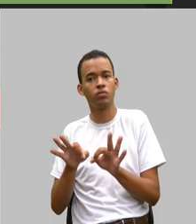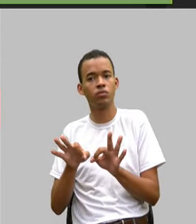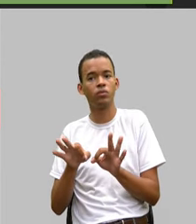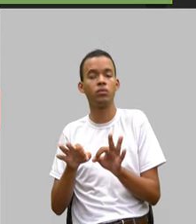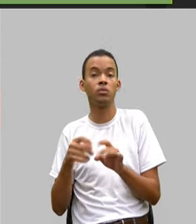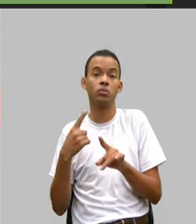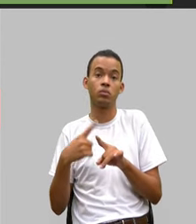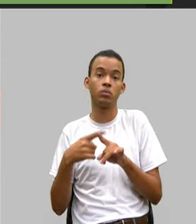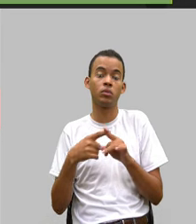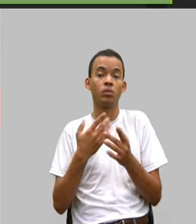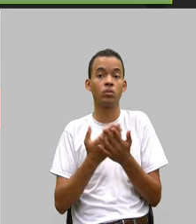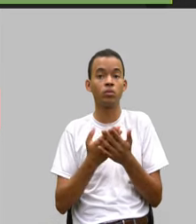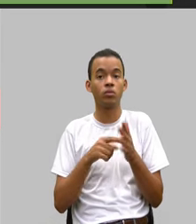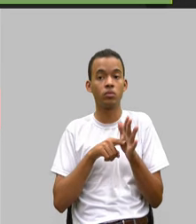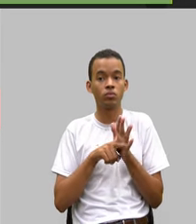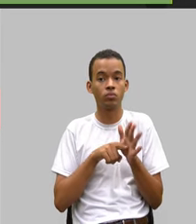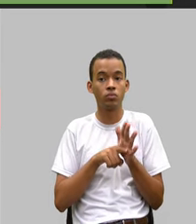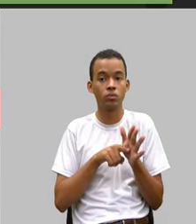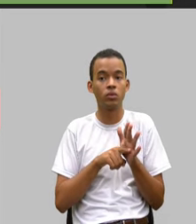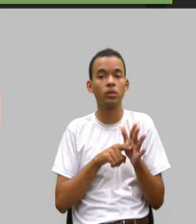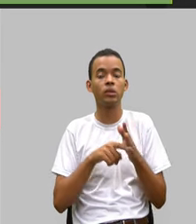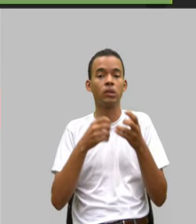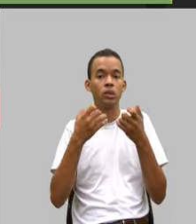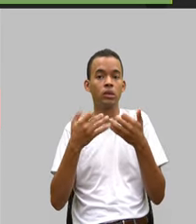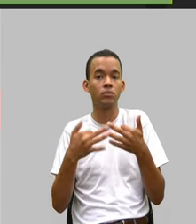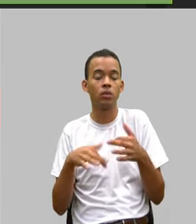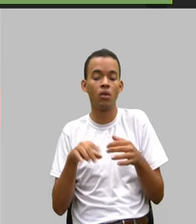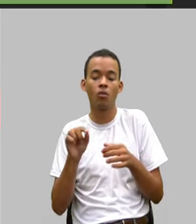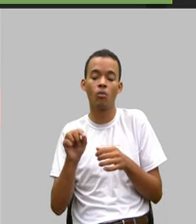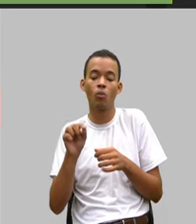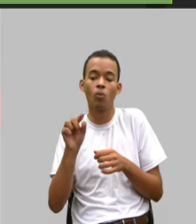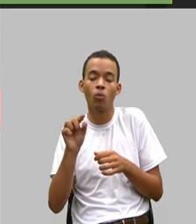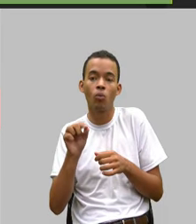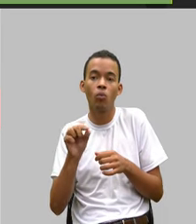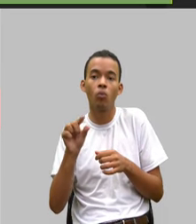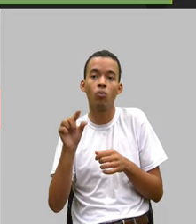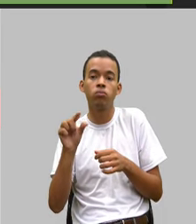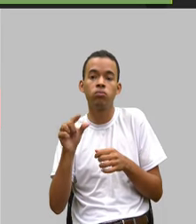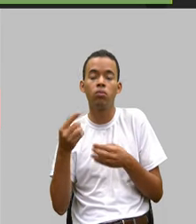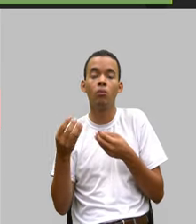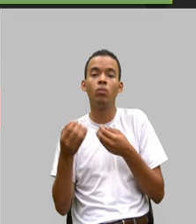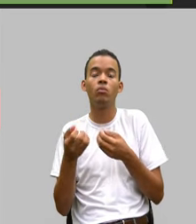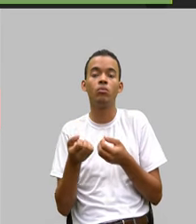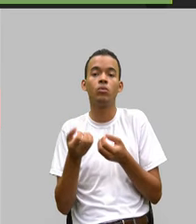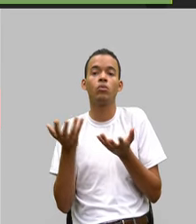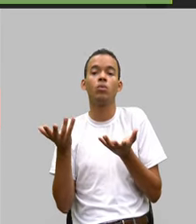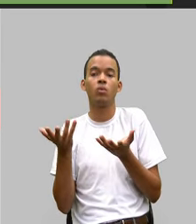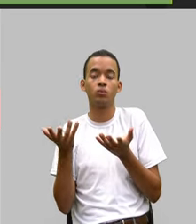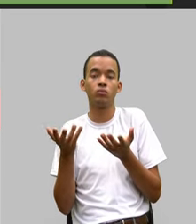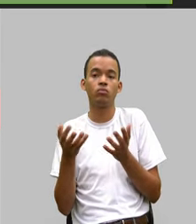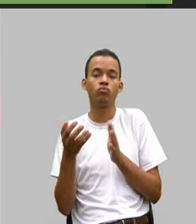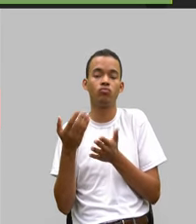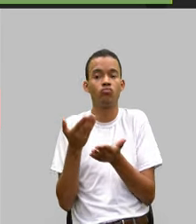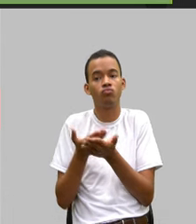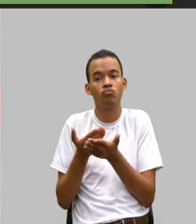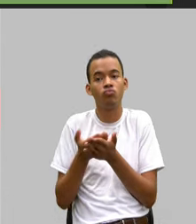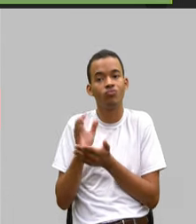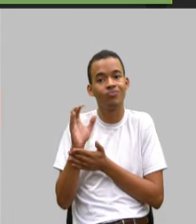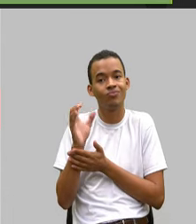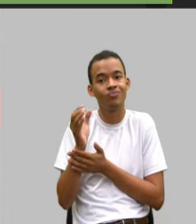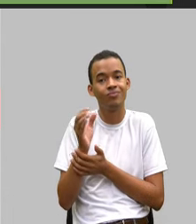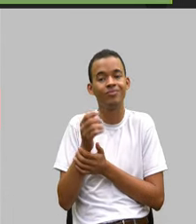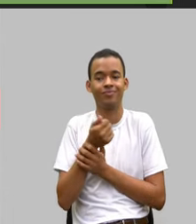isso cada pessoa tem um sistema endocanabinoide diferente que vai ser ativado de forma diferente então existe uma